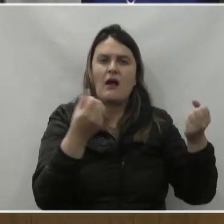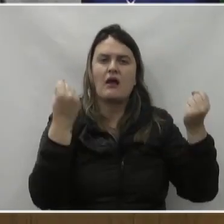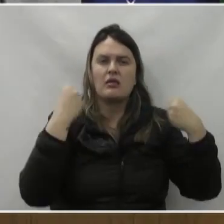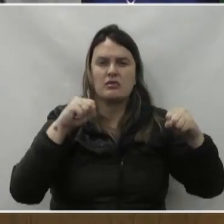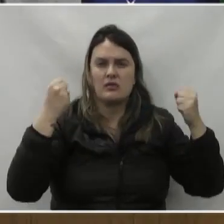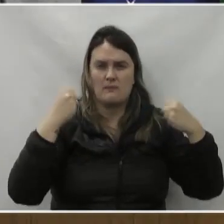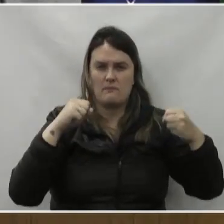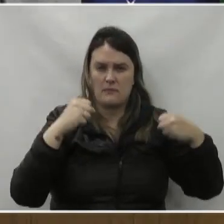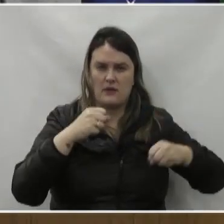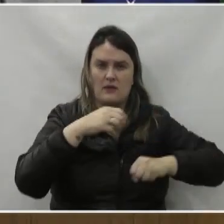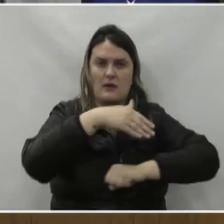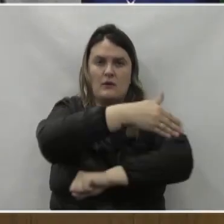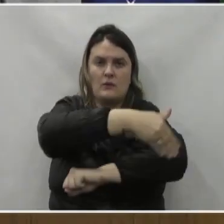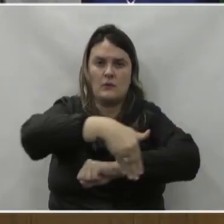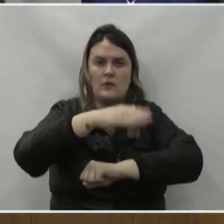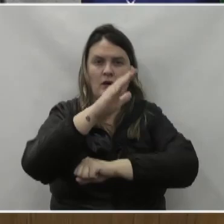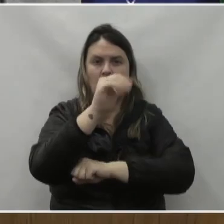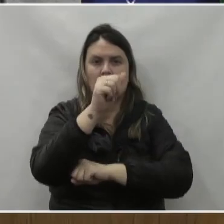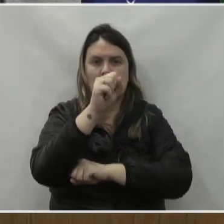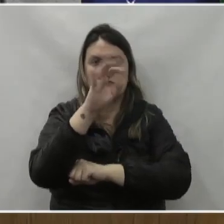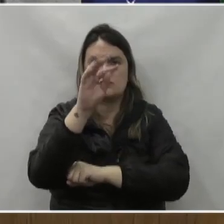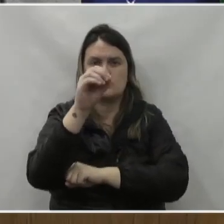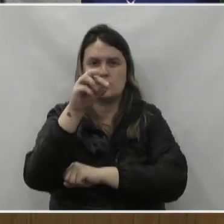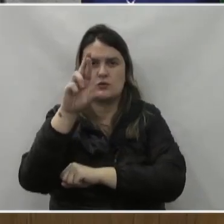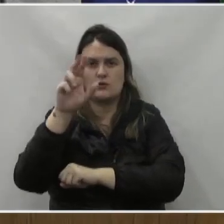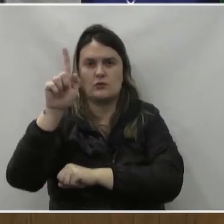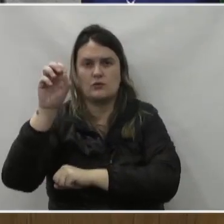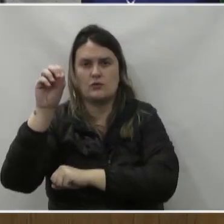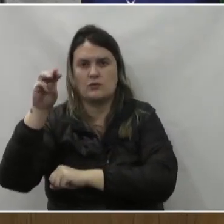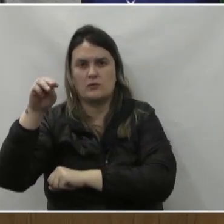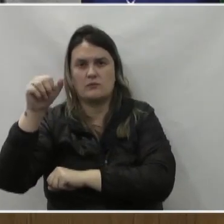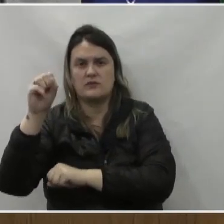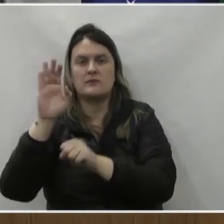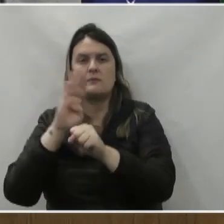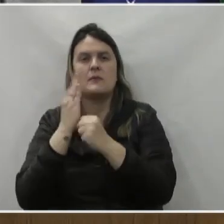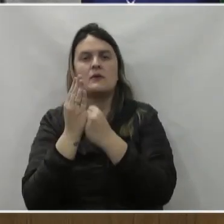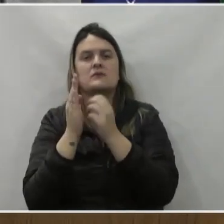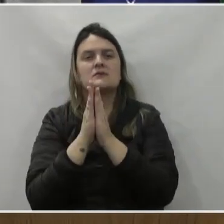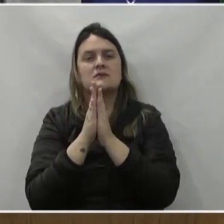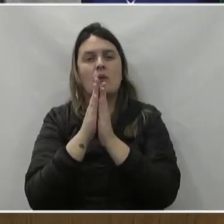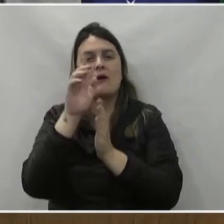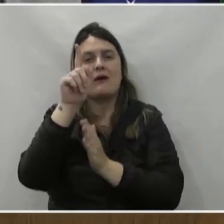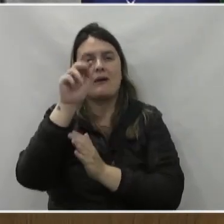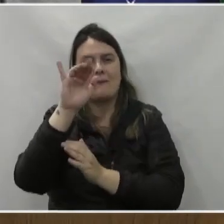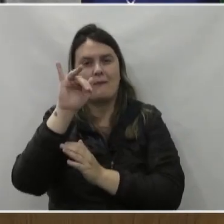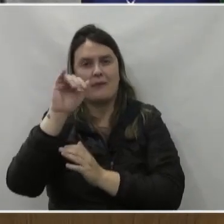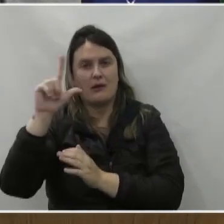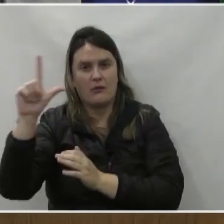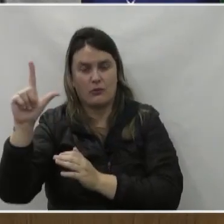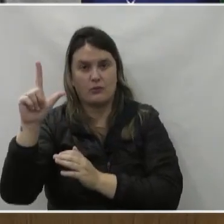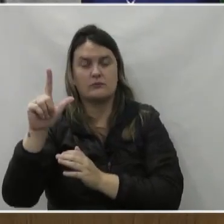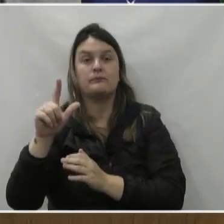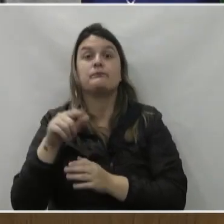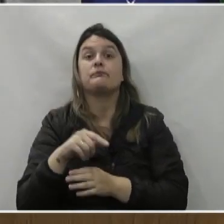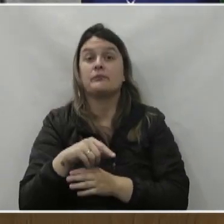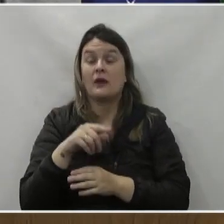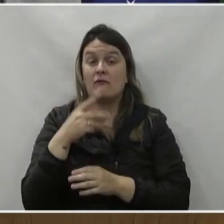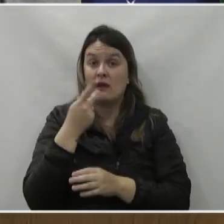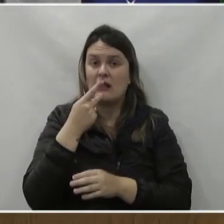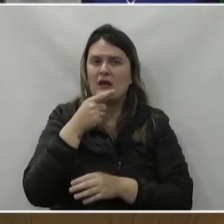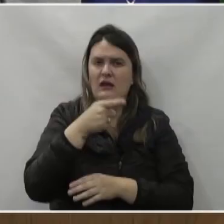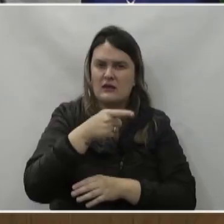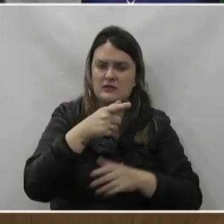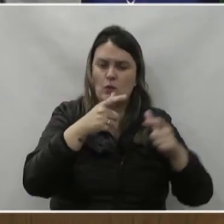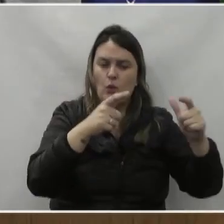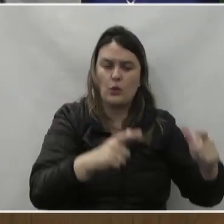ar livre na rua Castor Gomes, no bairro São Gabriel. Justificativa. Ressalta-se que a base